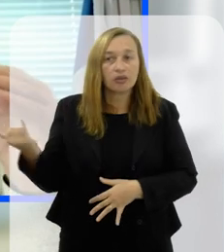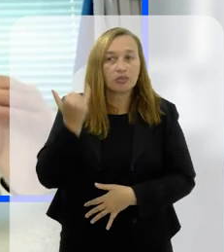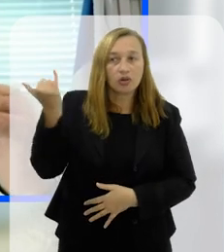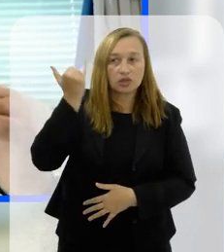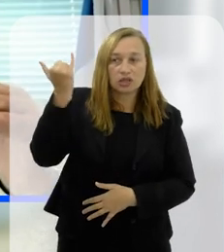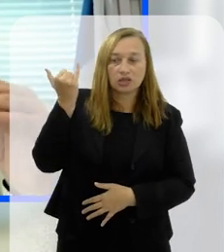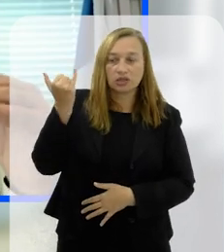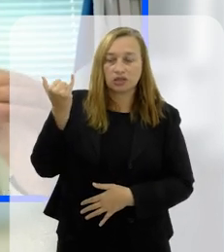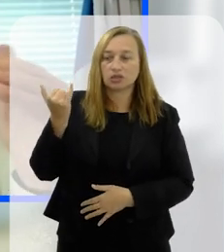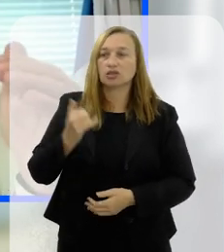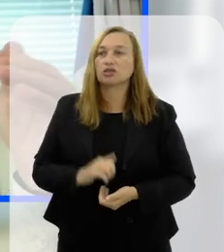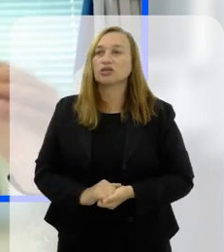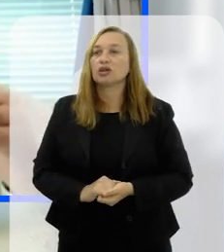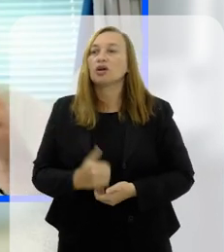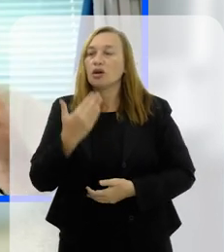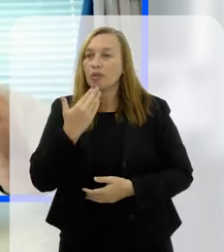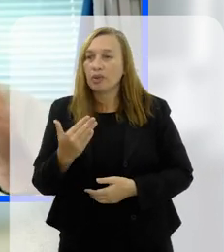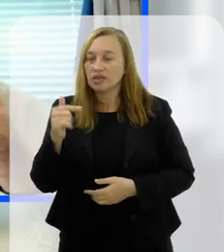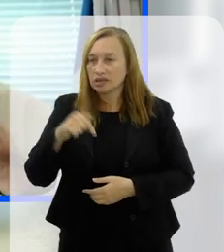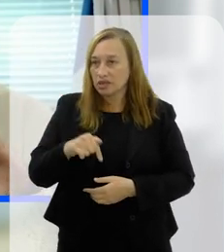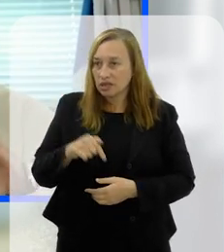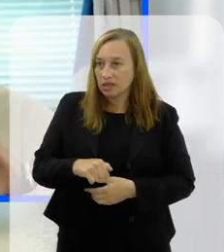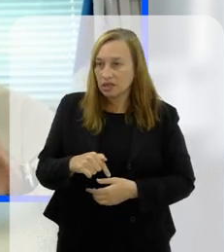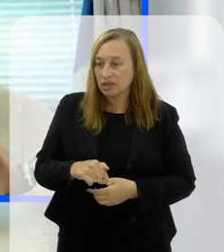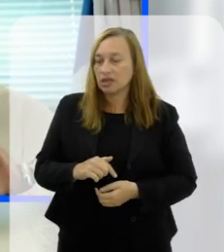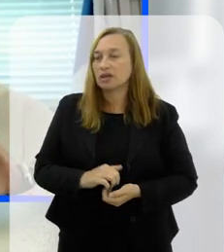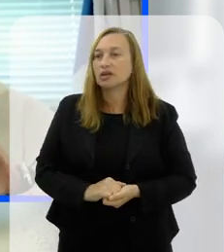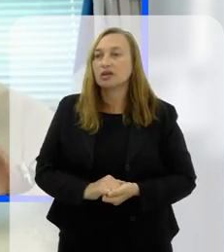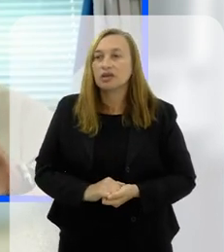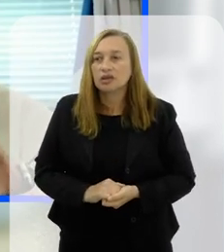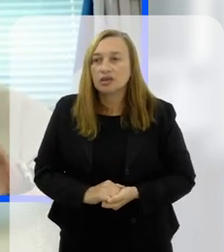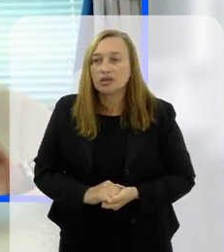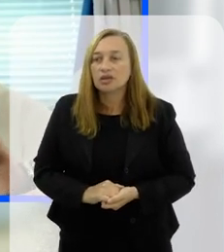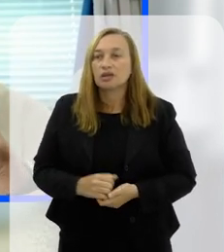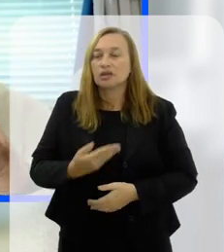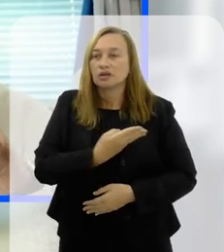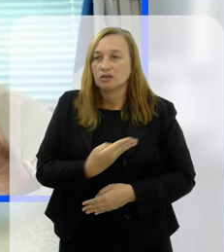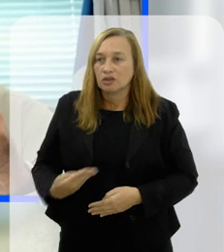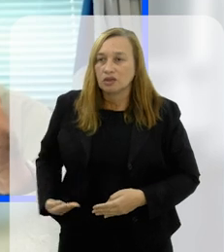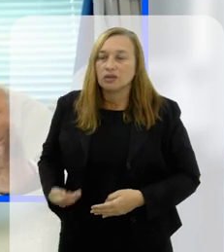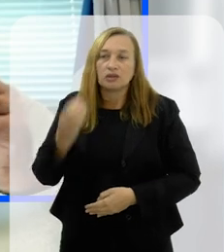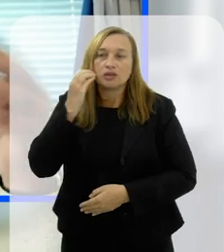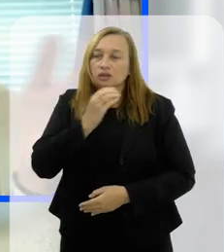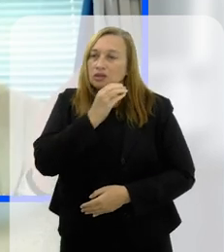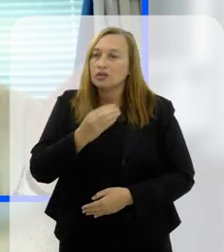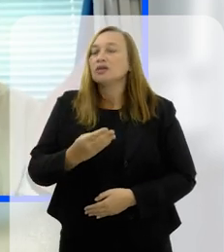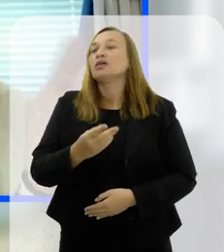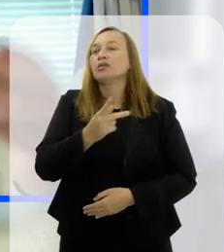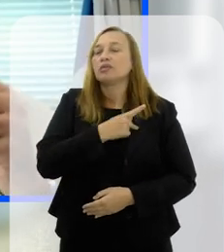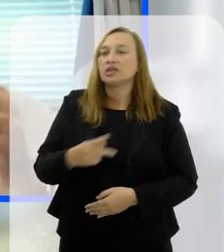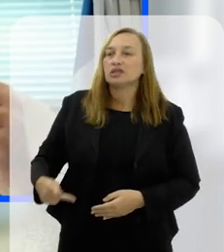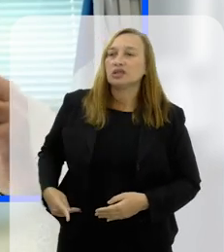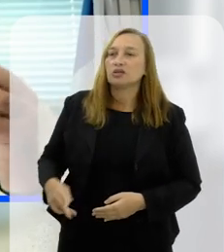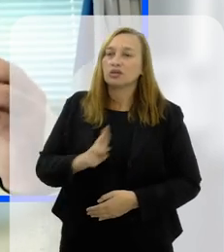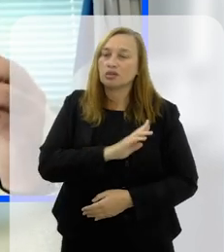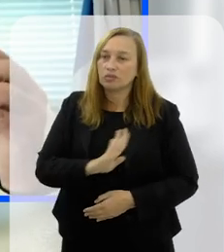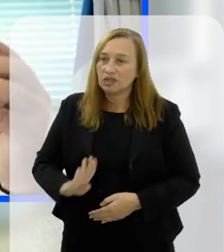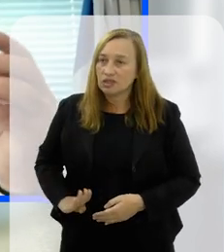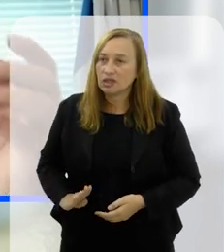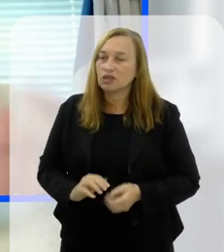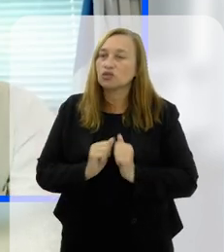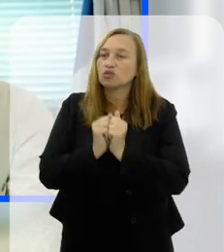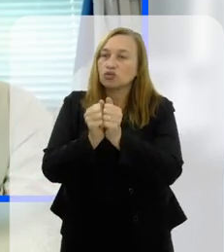isso é muito importante que não está vendo isso então eu peço aqui o nosso Governador Cláudio Castro certo e o nosso Presidente Rodrigo